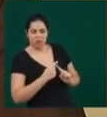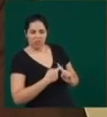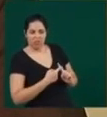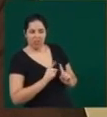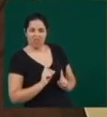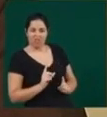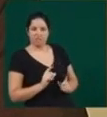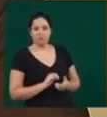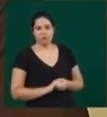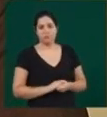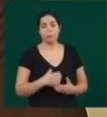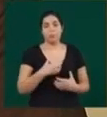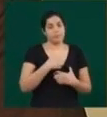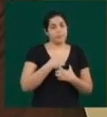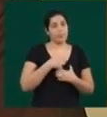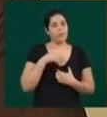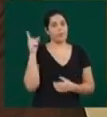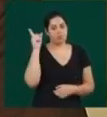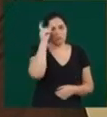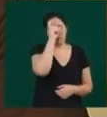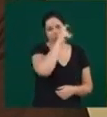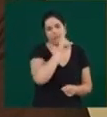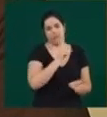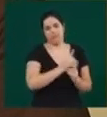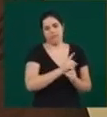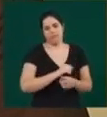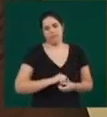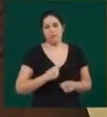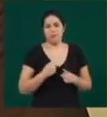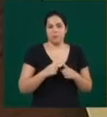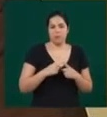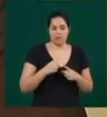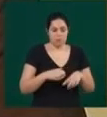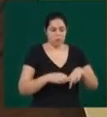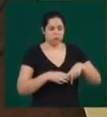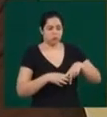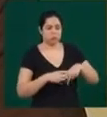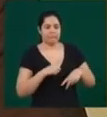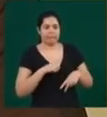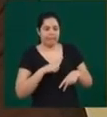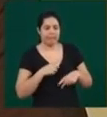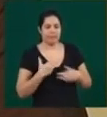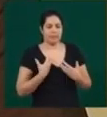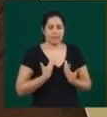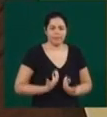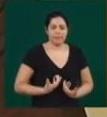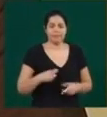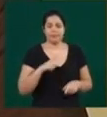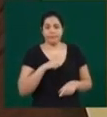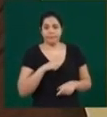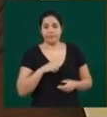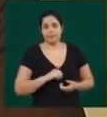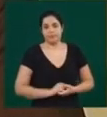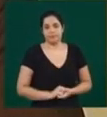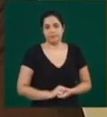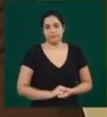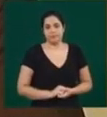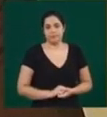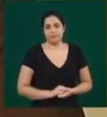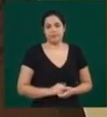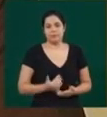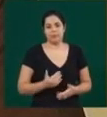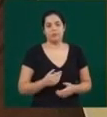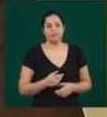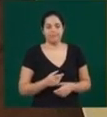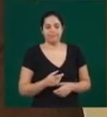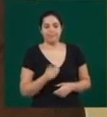os sinais são difíceis de fazer o diagnóstico nessa fase, porque o inchaço já tem, o cansaço já tem. Então, realmente, às vezes, torna-se um diagnóstico